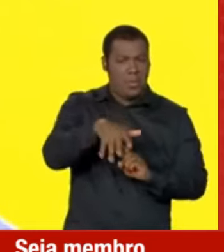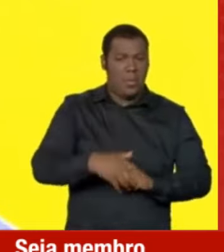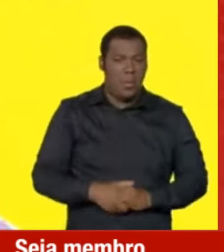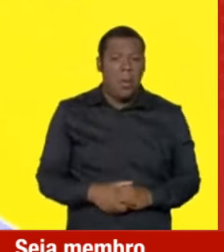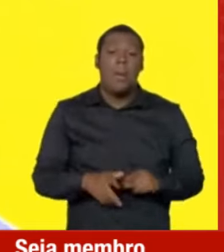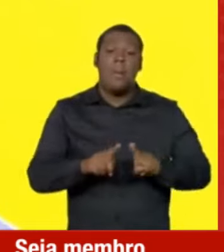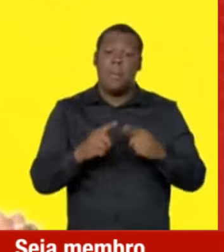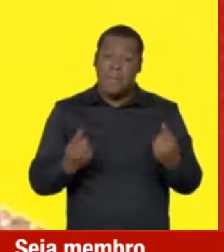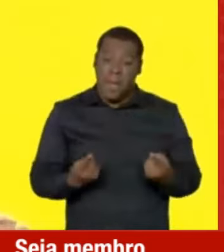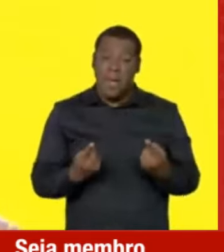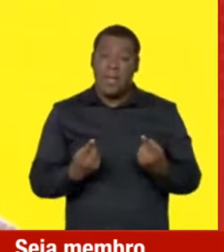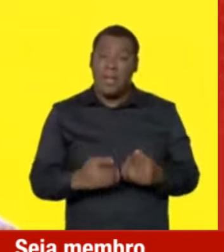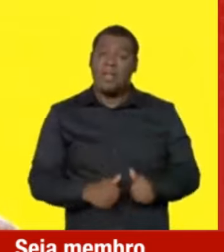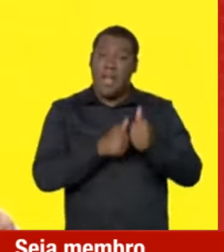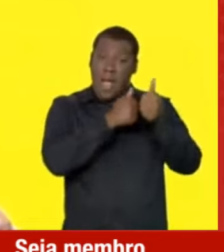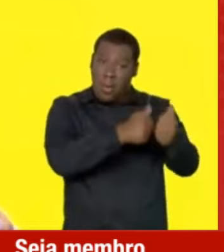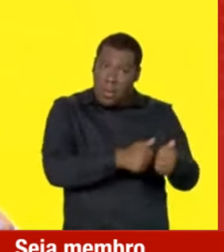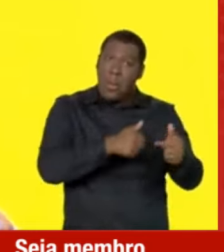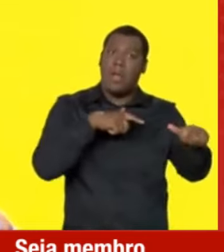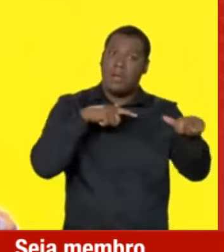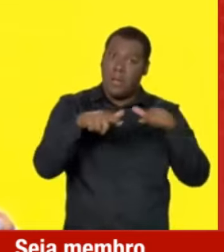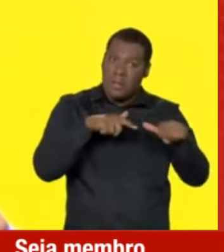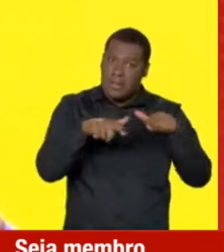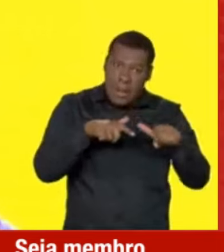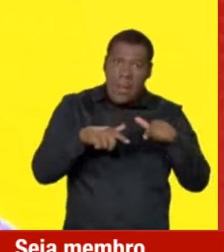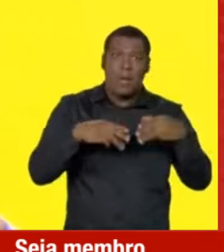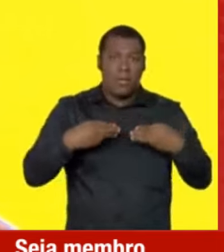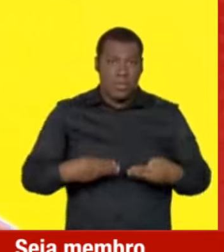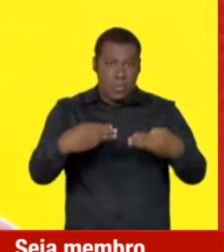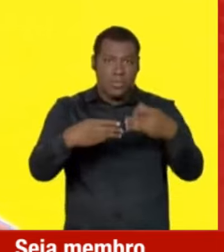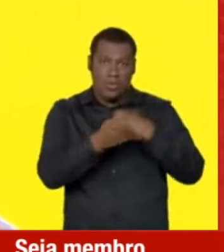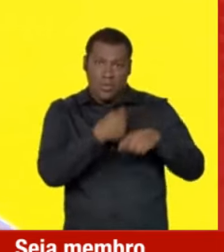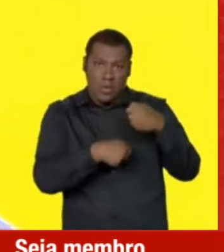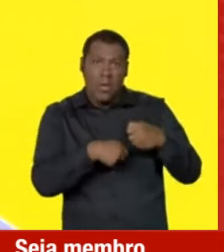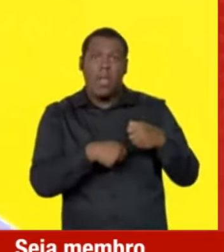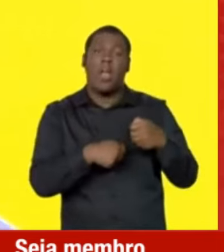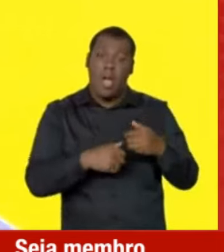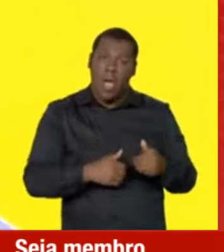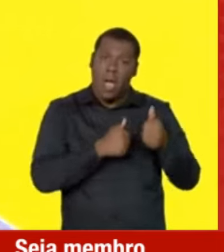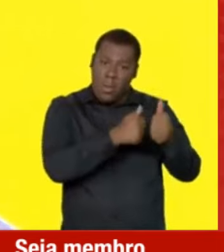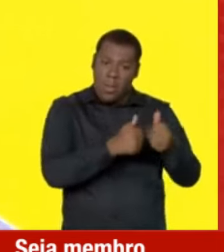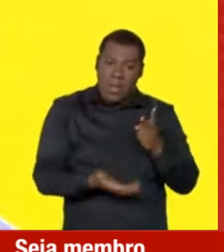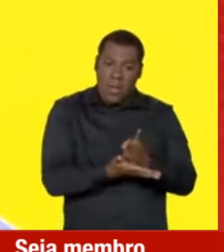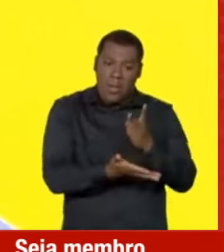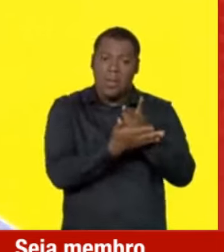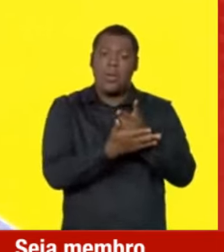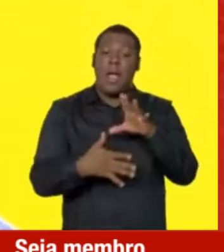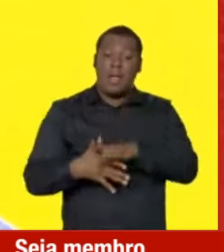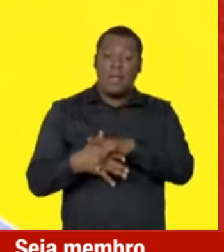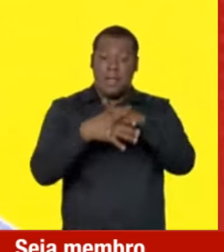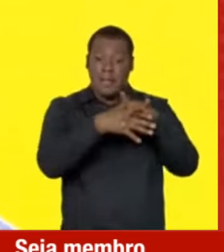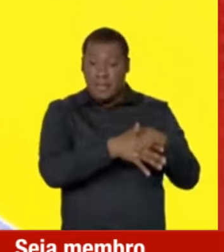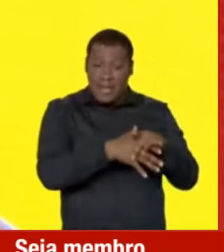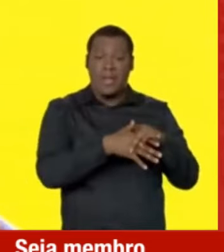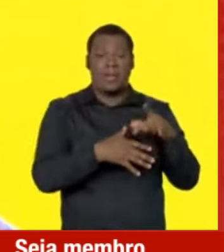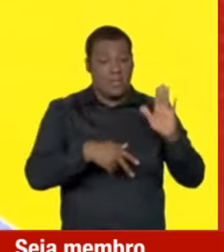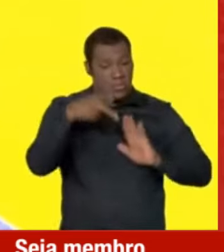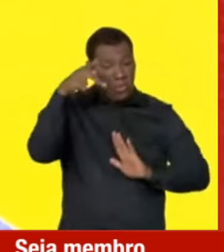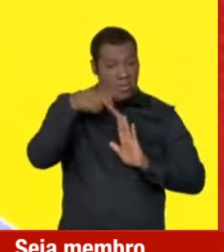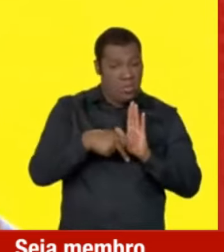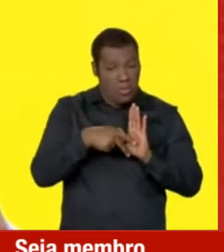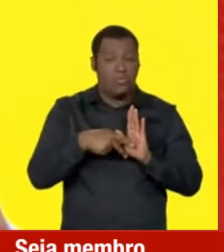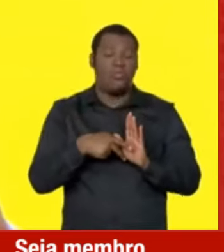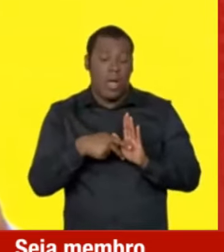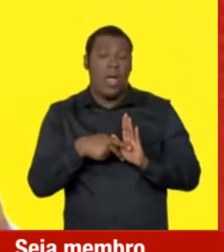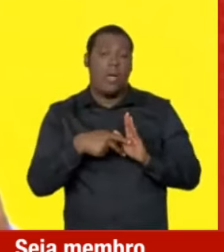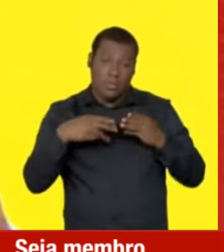deixou de acompanhar os trabalhos da Fazenda, de liderar uma boa parte desses trabalhos, inclusive junto à sua equipe